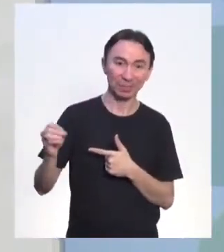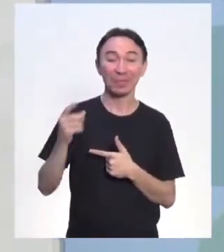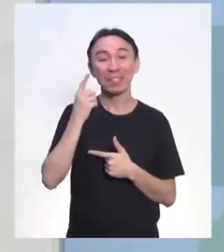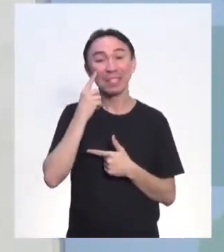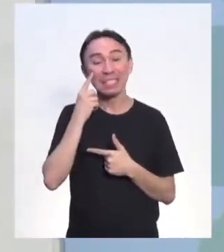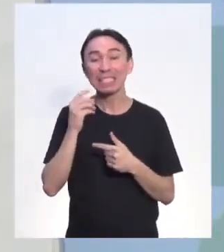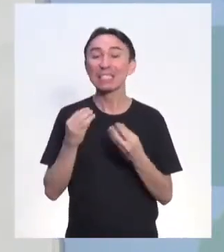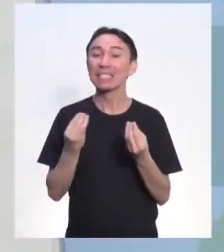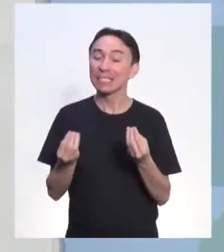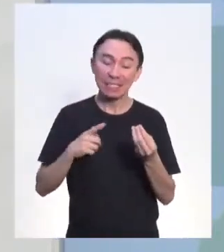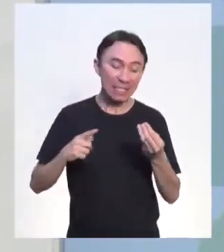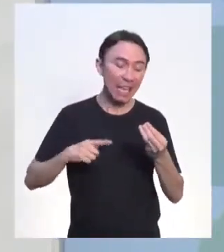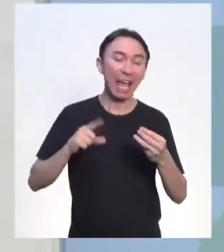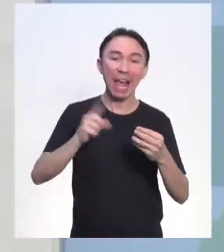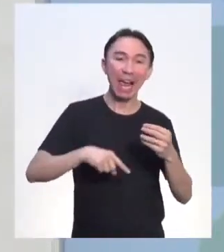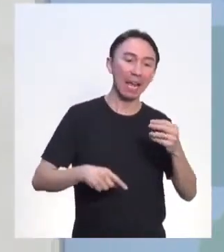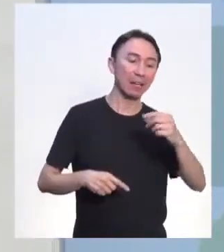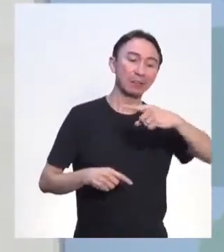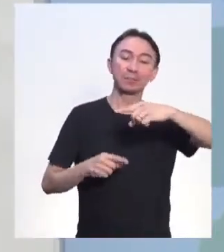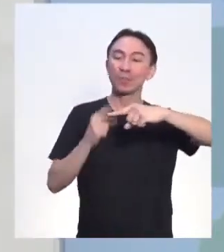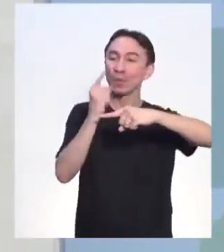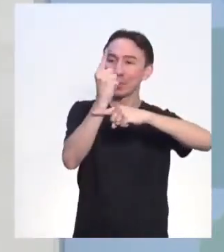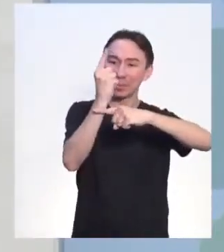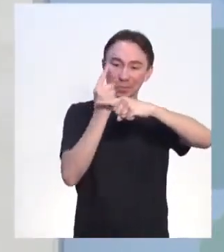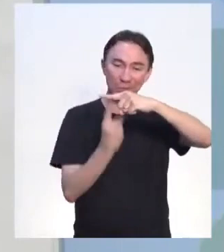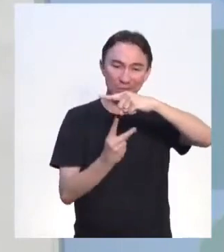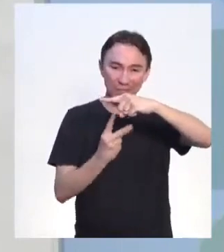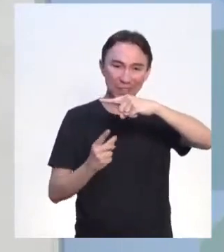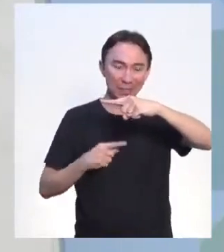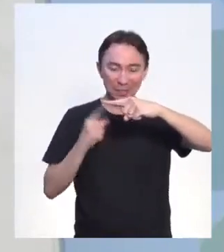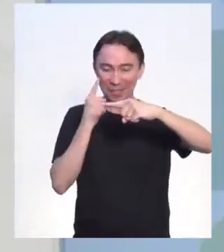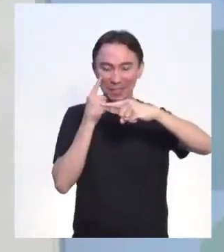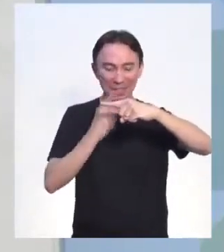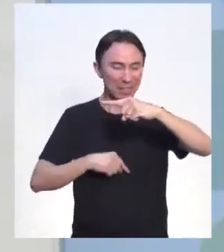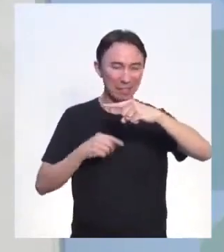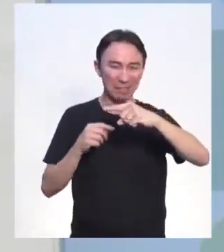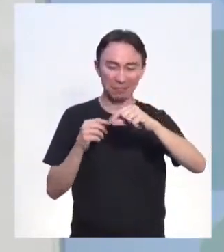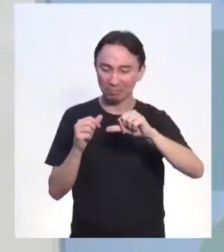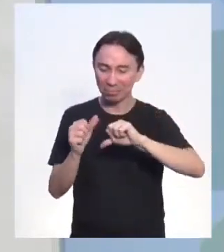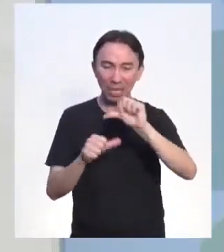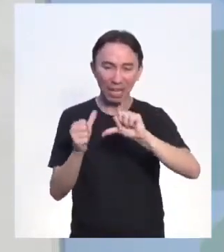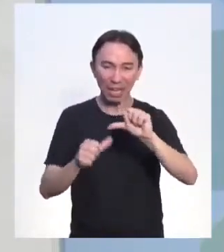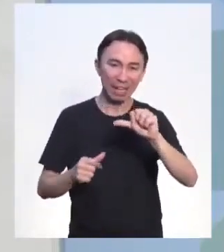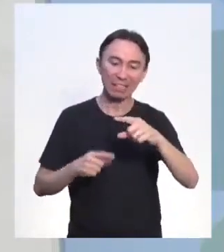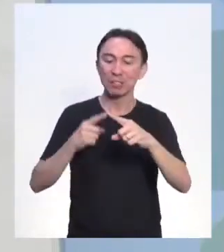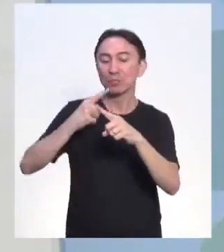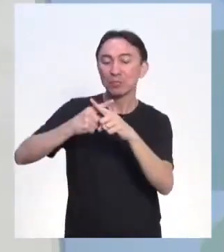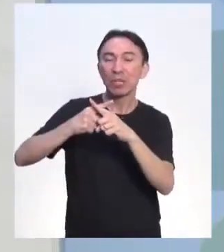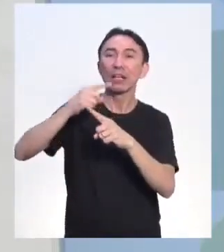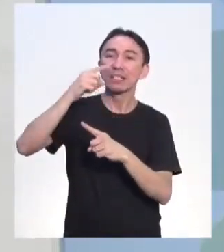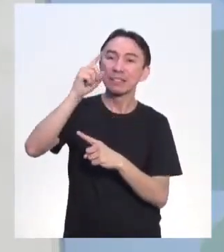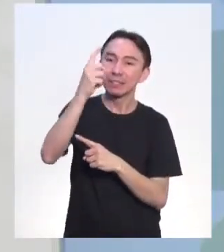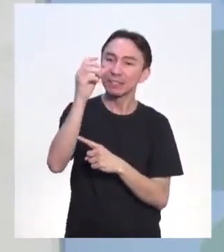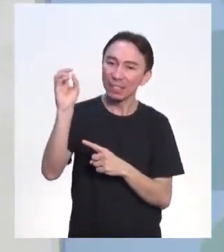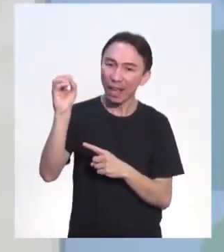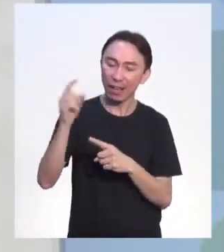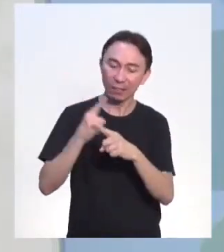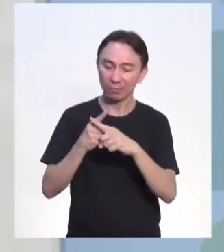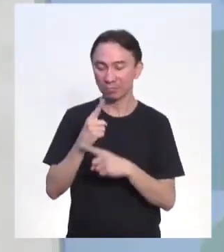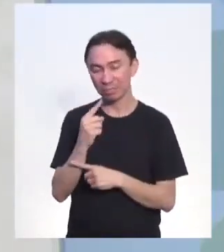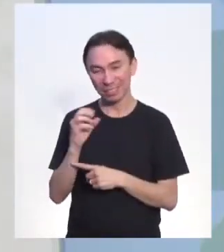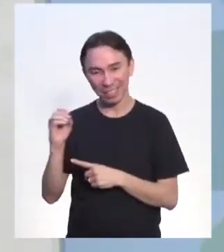teria que multiplicar em cima e embaixo por alguém para que embaixo fique 100. Então, duas vezes quem vai dar 100? Duas vezes 50. Então,